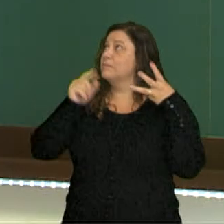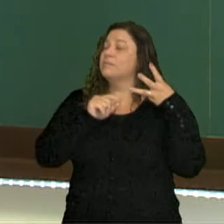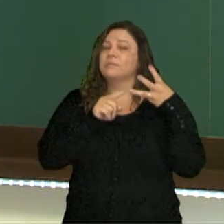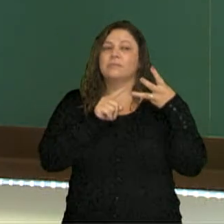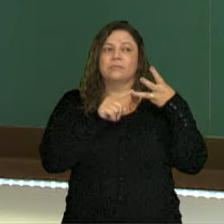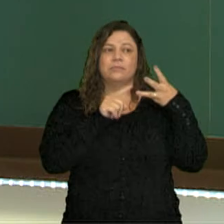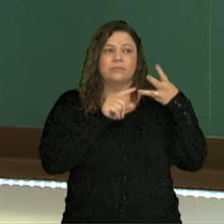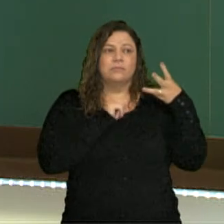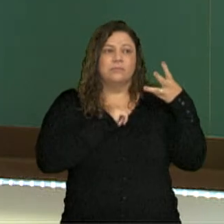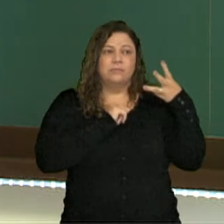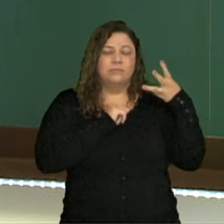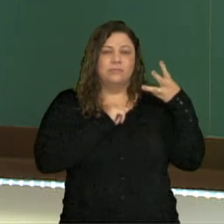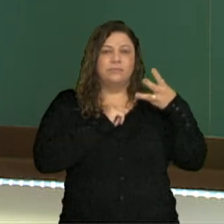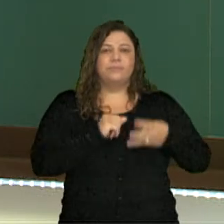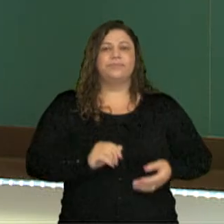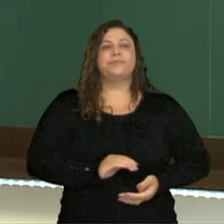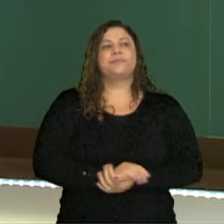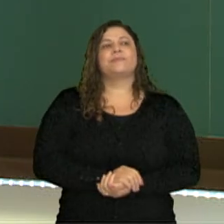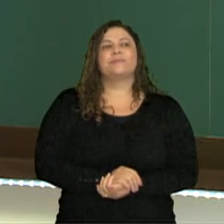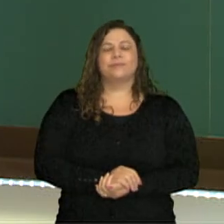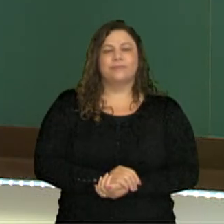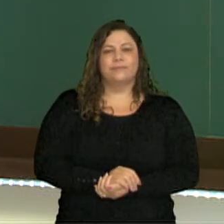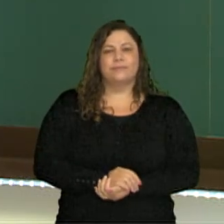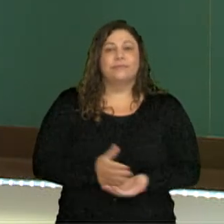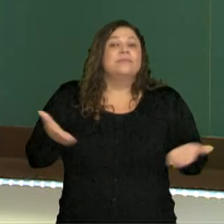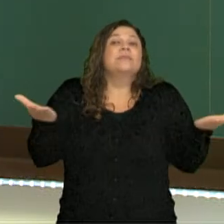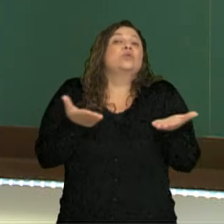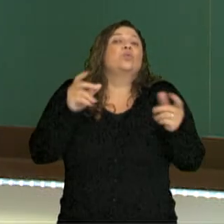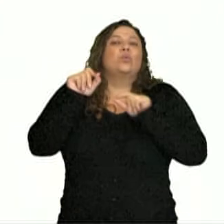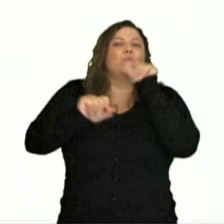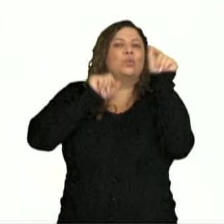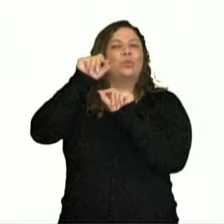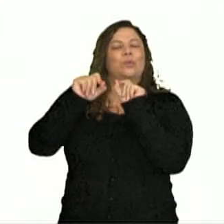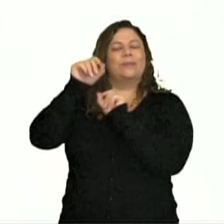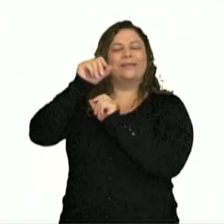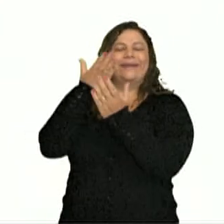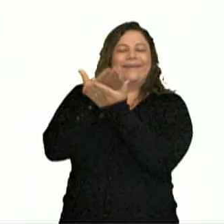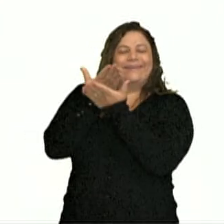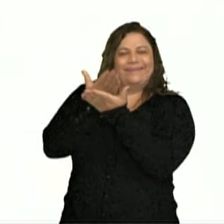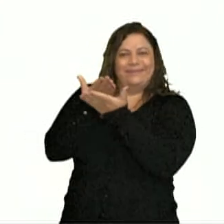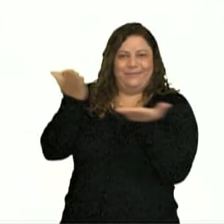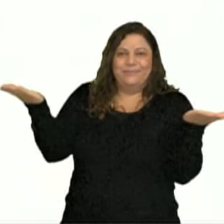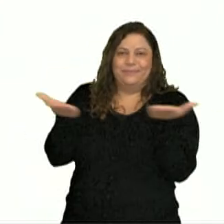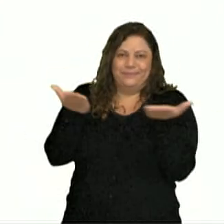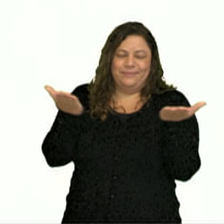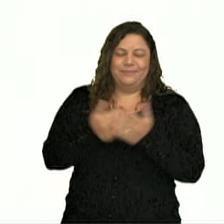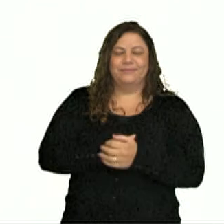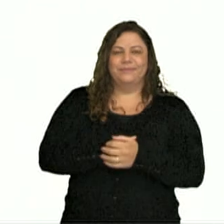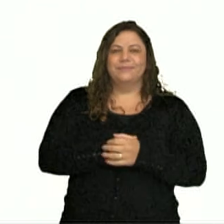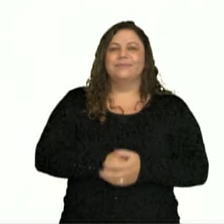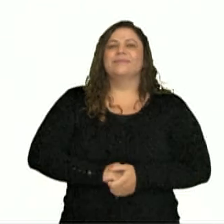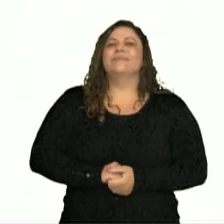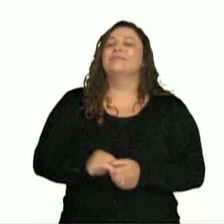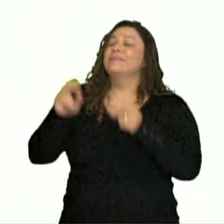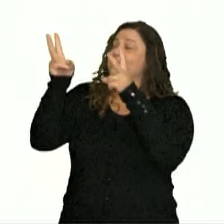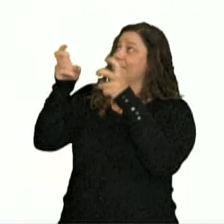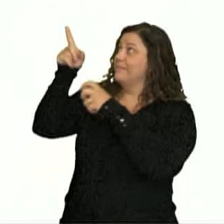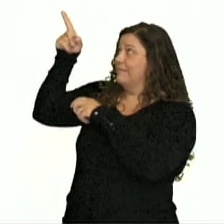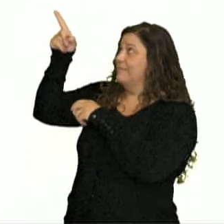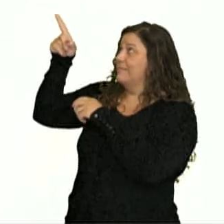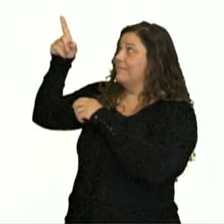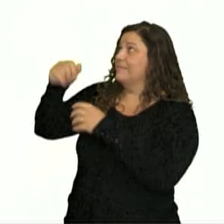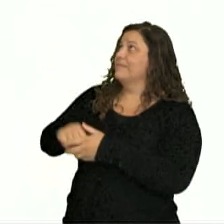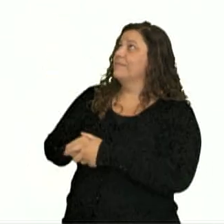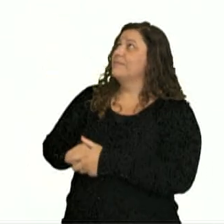no tire. Bien? A ver, que estudiamos, leemos cómics e imágenes e localizamos